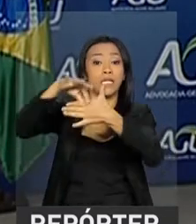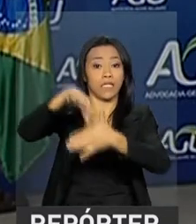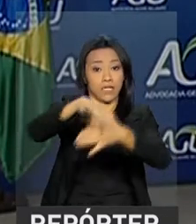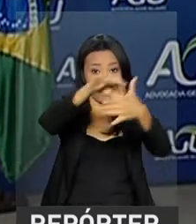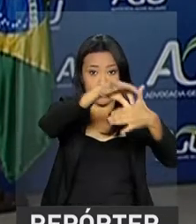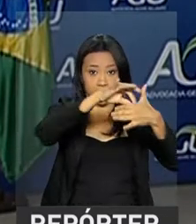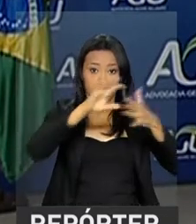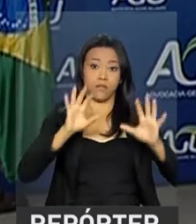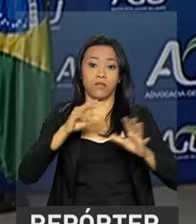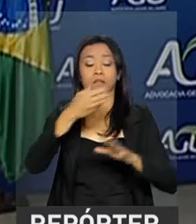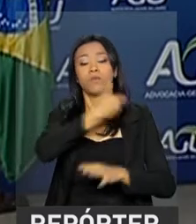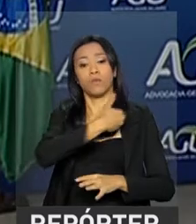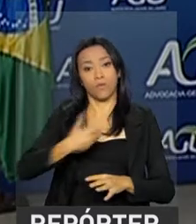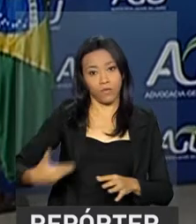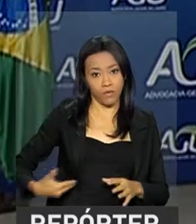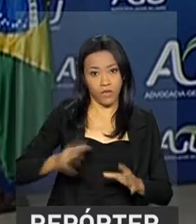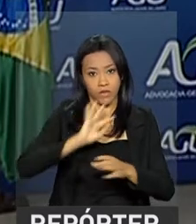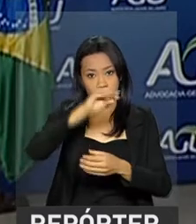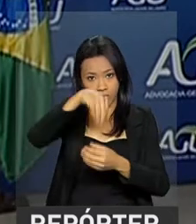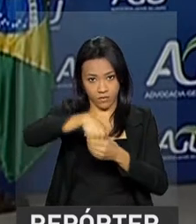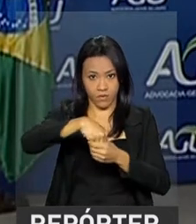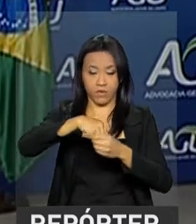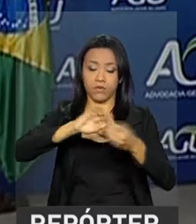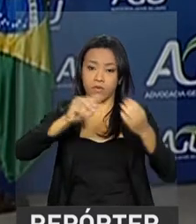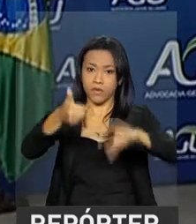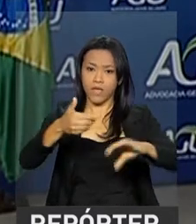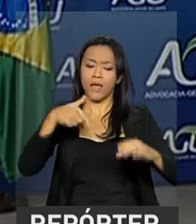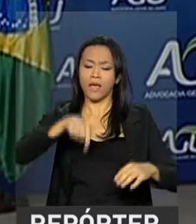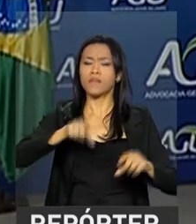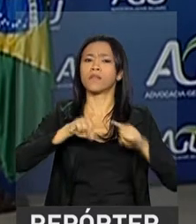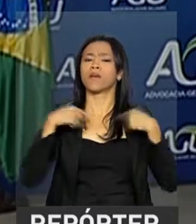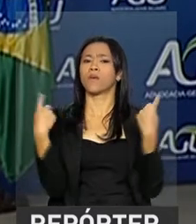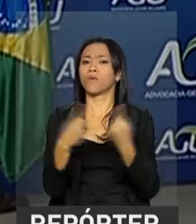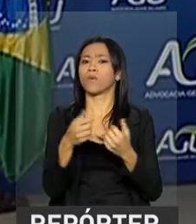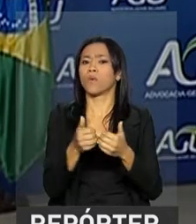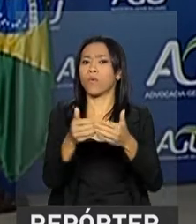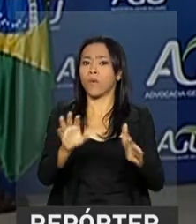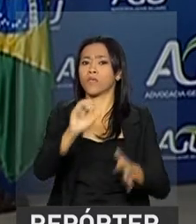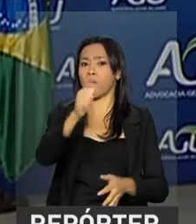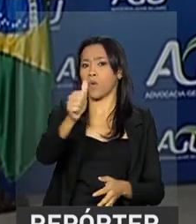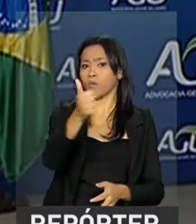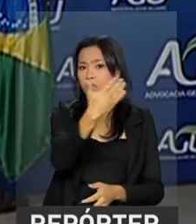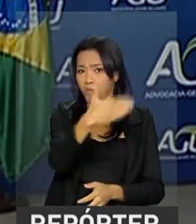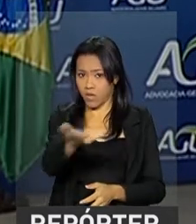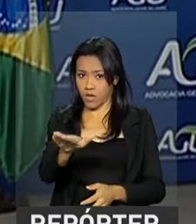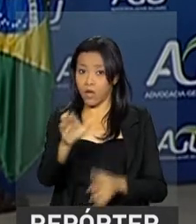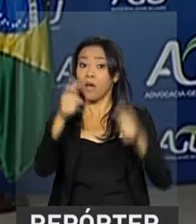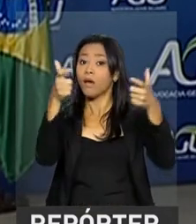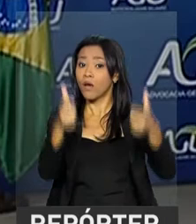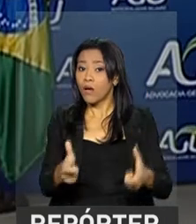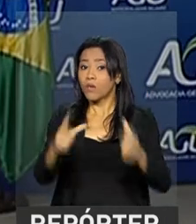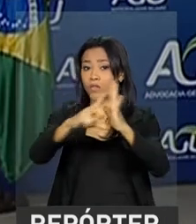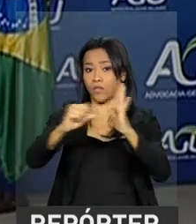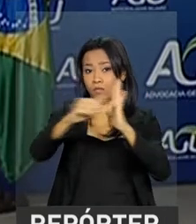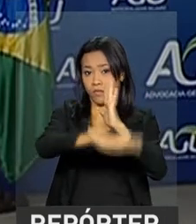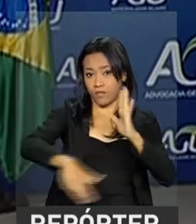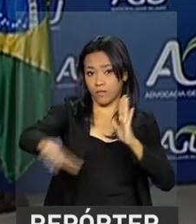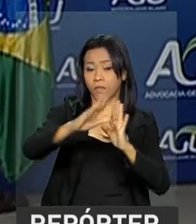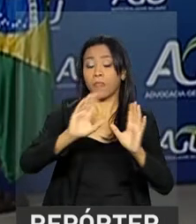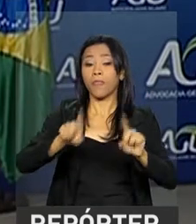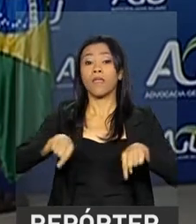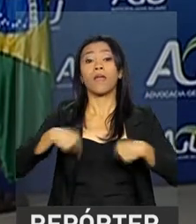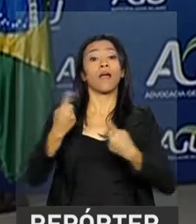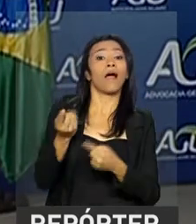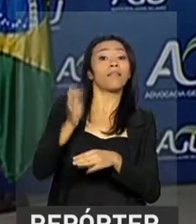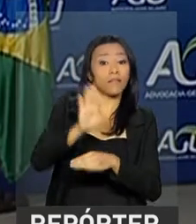governo no Congresso Nacional. Essa reunião acontece a partir das 11h30 da manhã lá no Palácio do Planalto. E aí na parte da tarde, viu, Carol, o